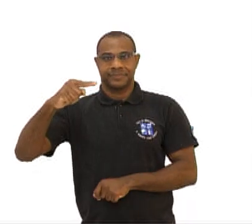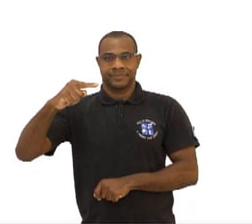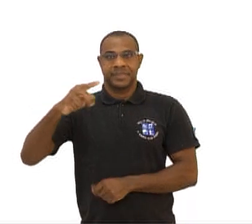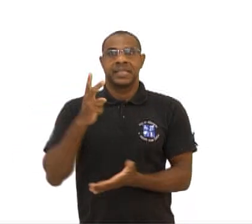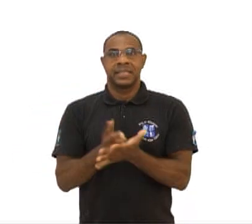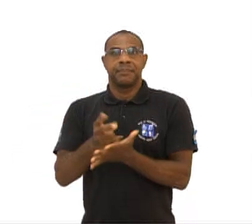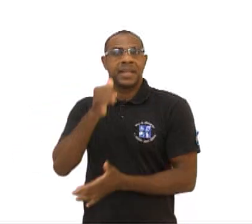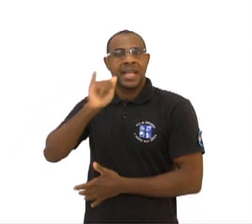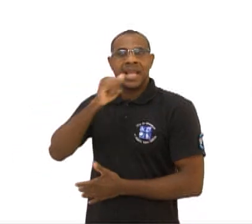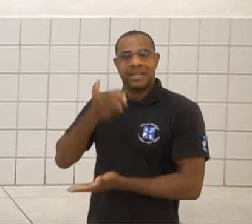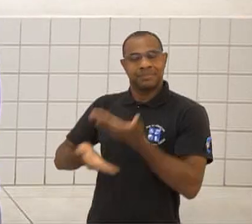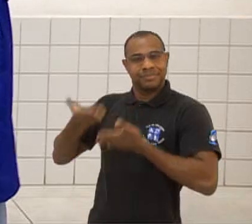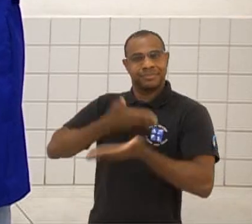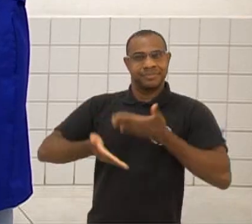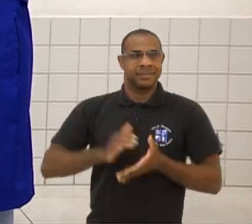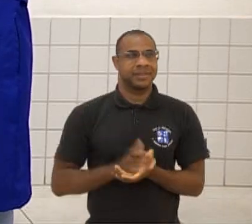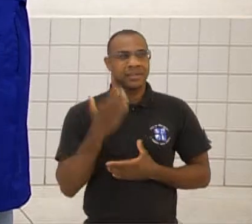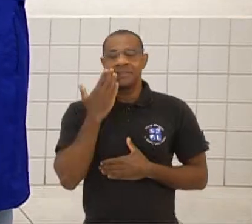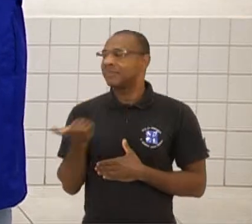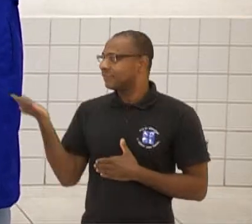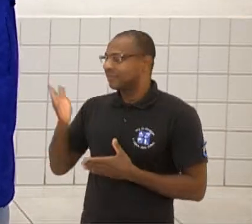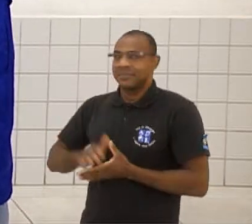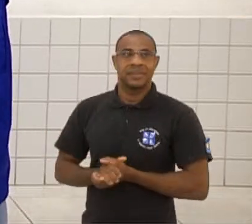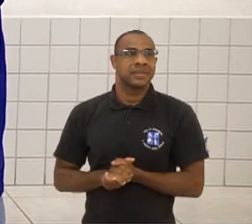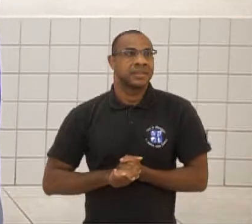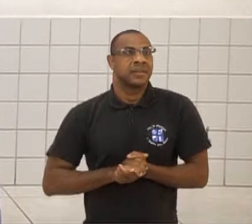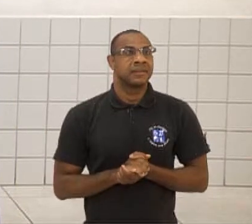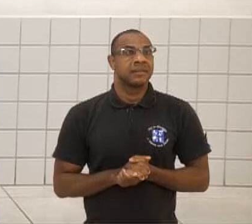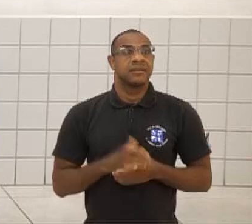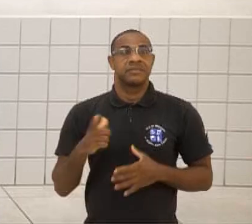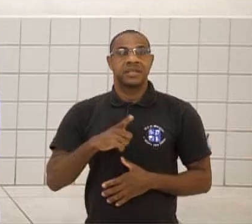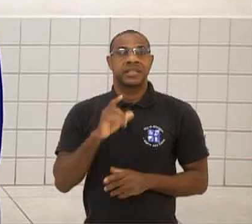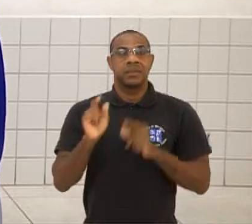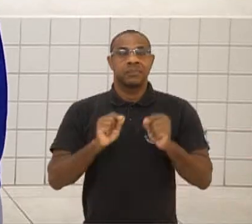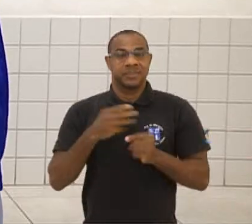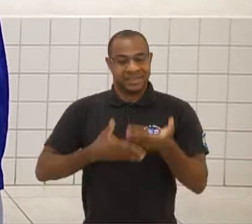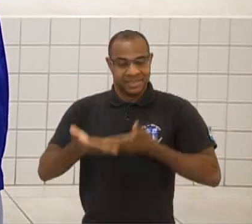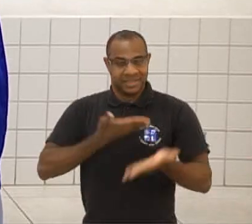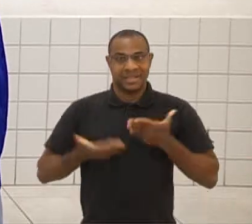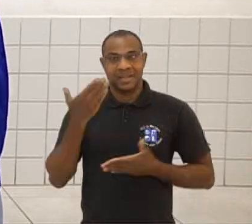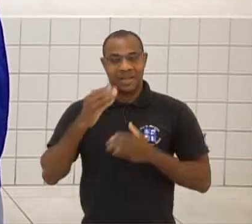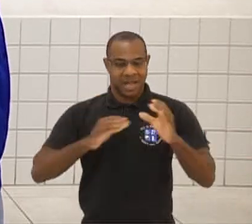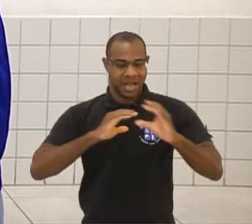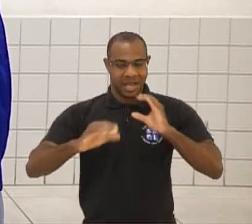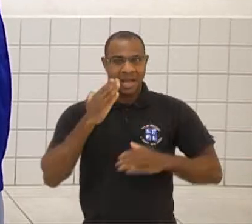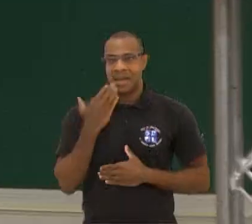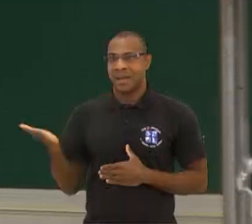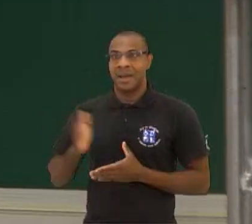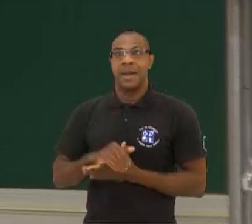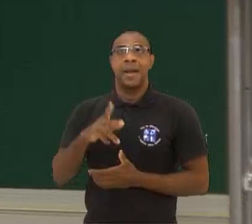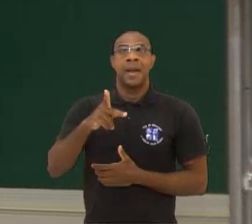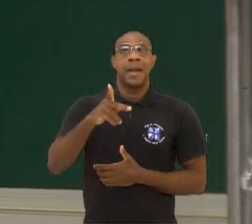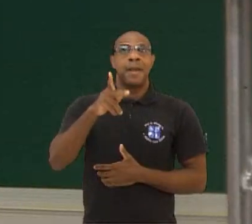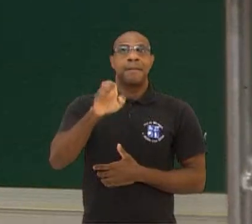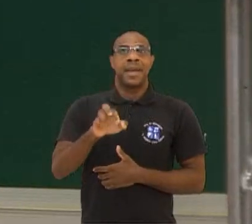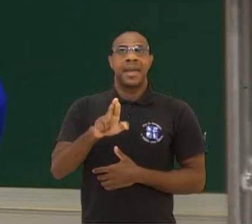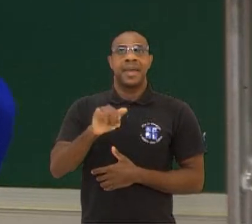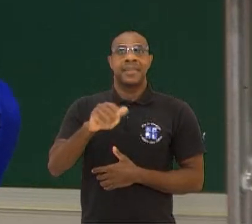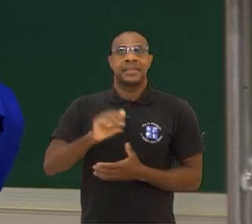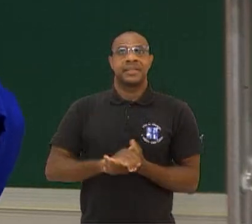Sempre elétrons nas reações químicas. Né, Prof. Beth? Sim. E já temos interação. Olha só, o Péricles,